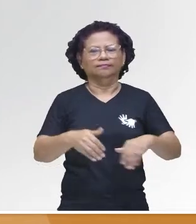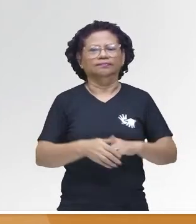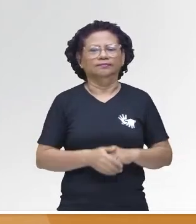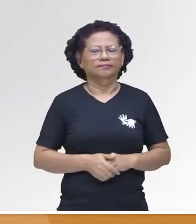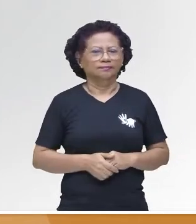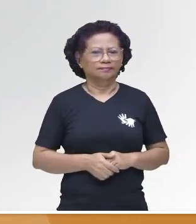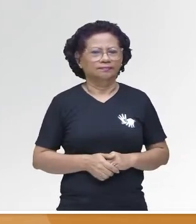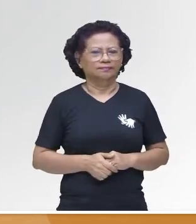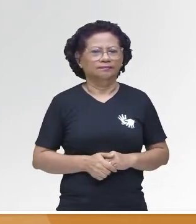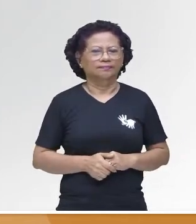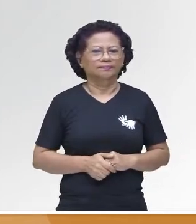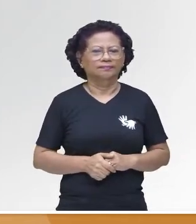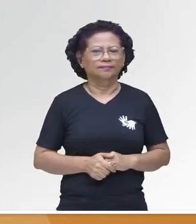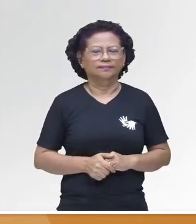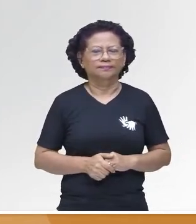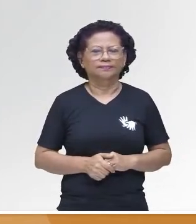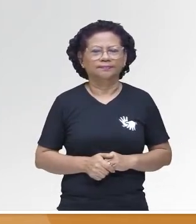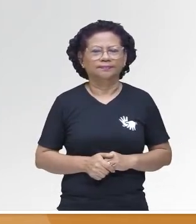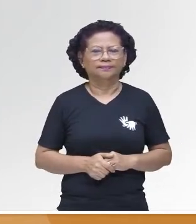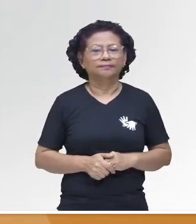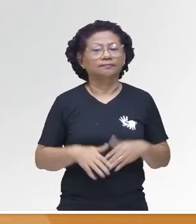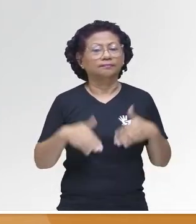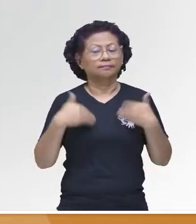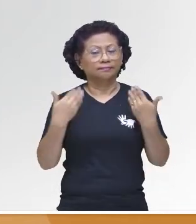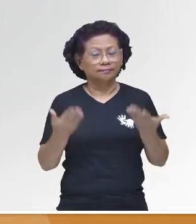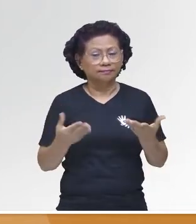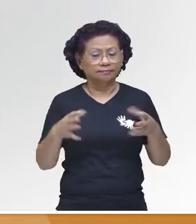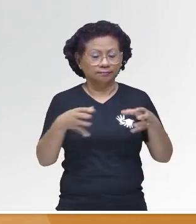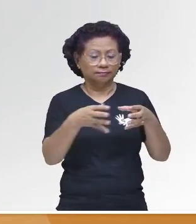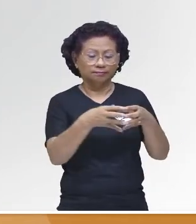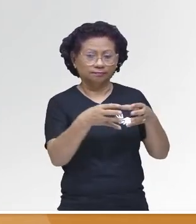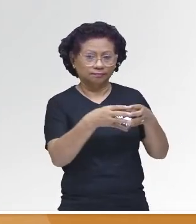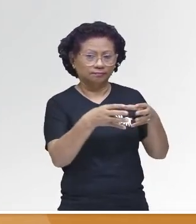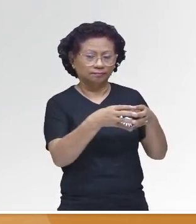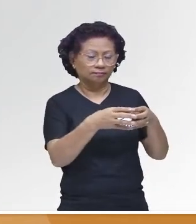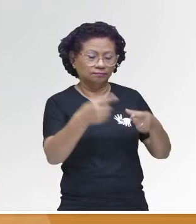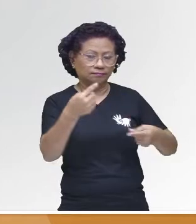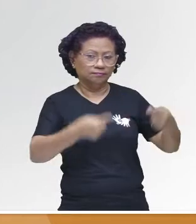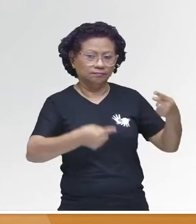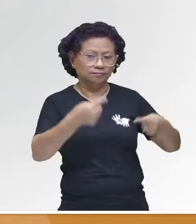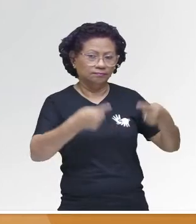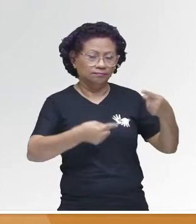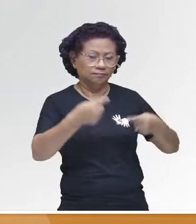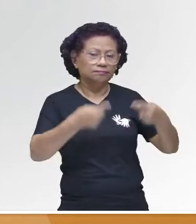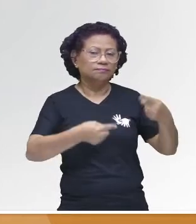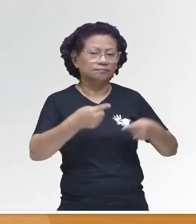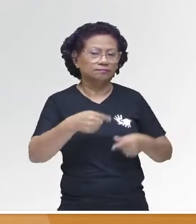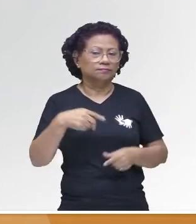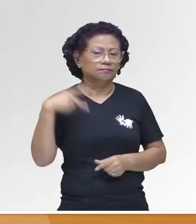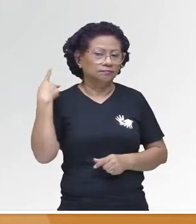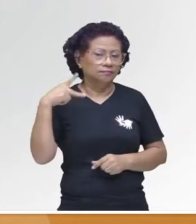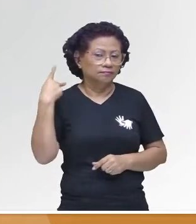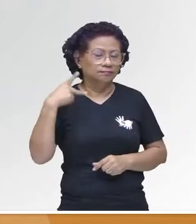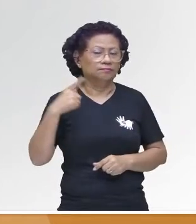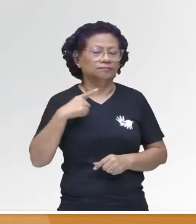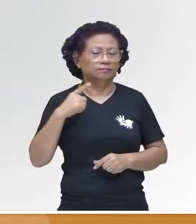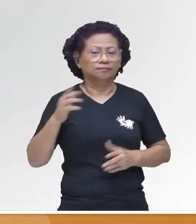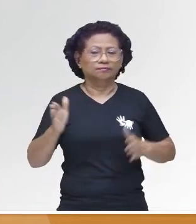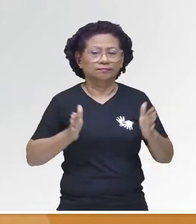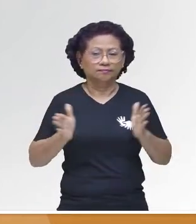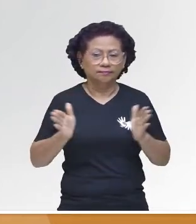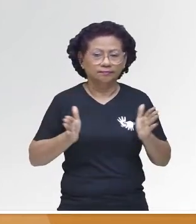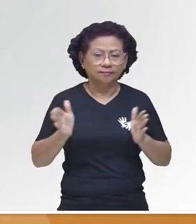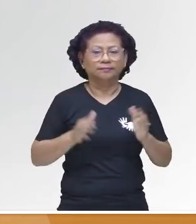sendo tutelado, tá? Então, grupos políticos desse período.